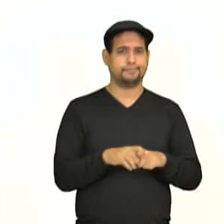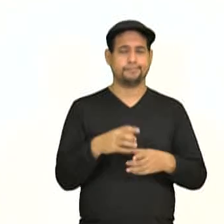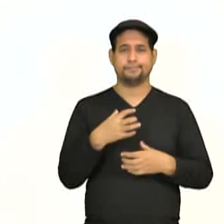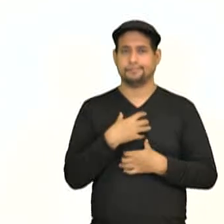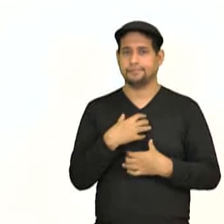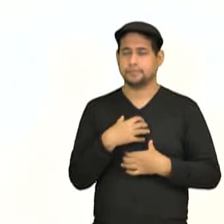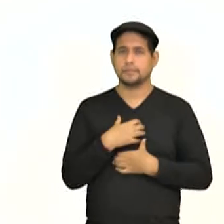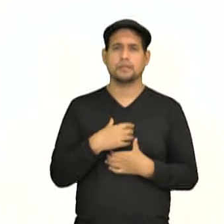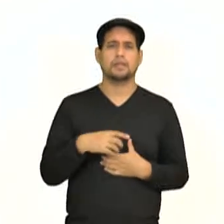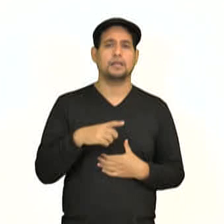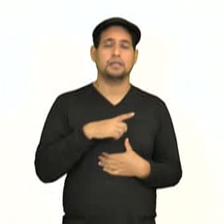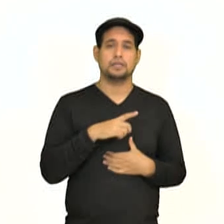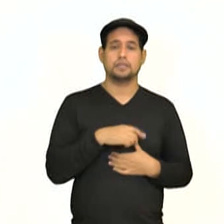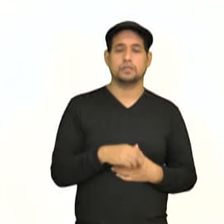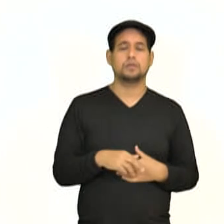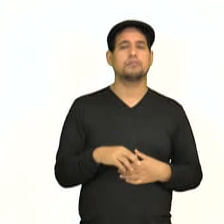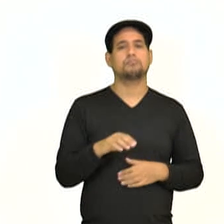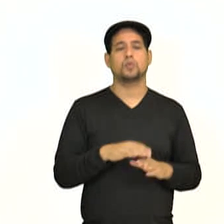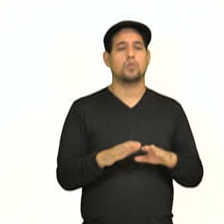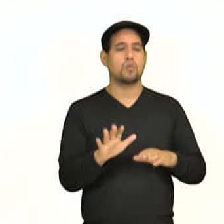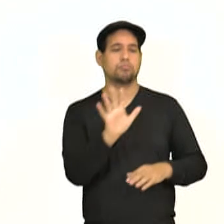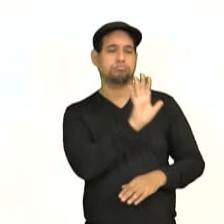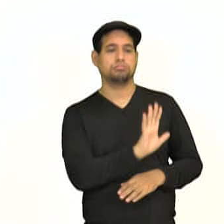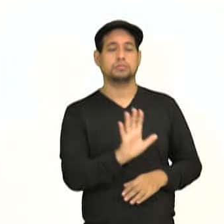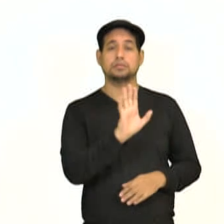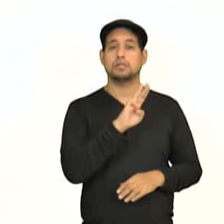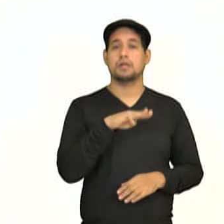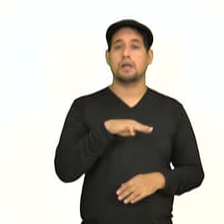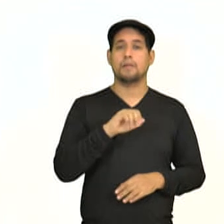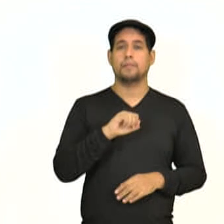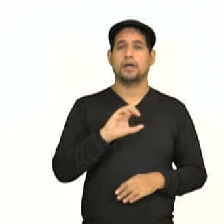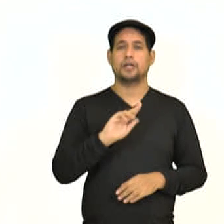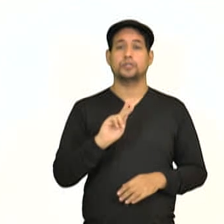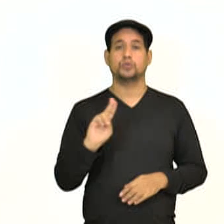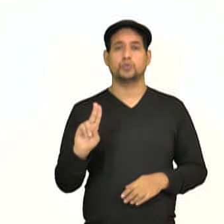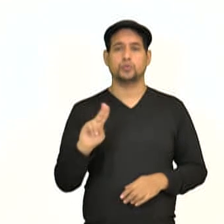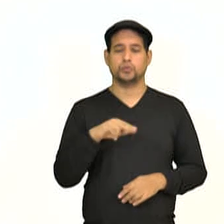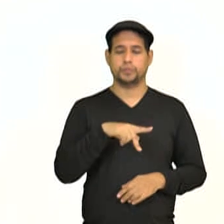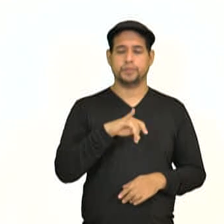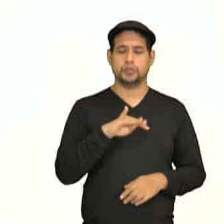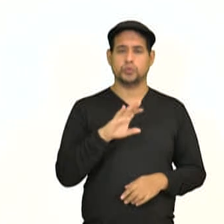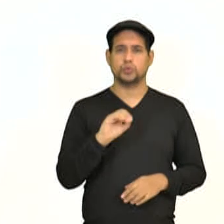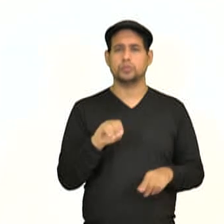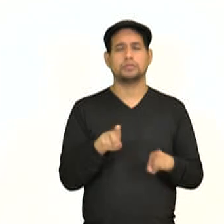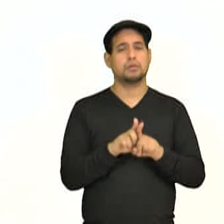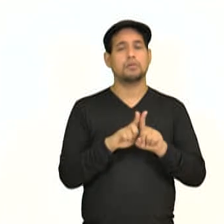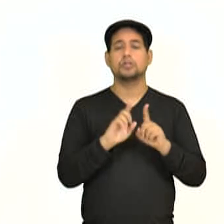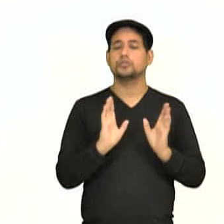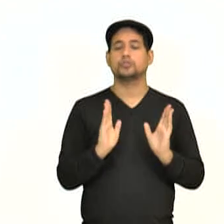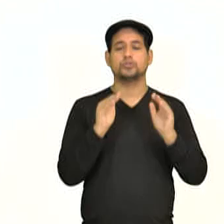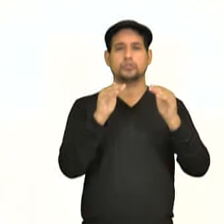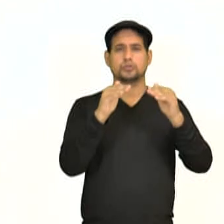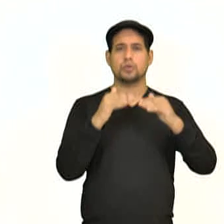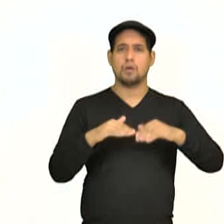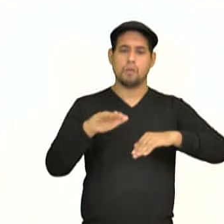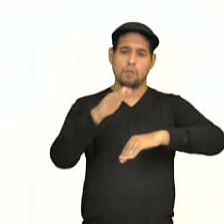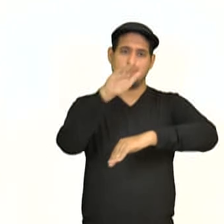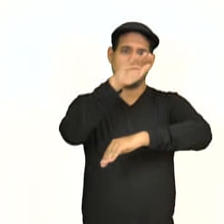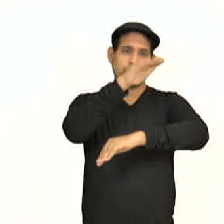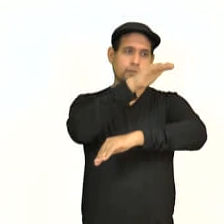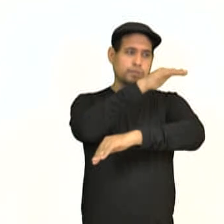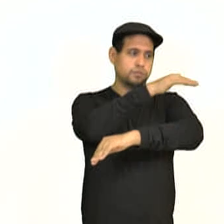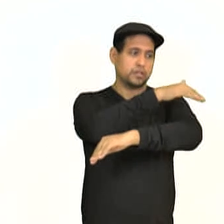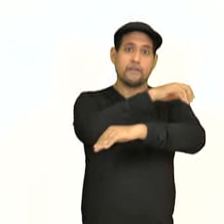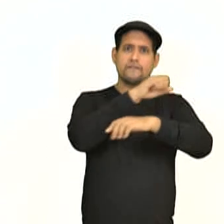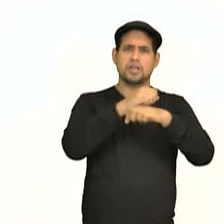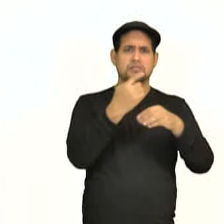situação. Temos aqui a região de Machu Picchu, onde o homem, literalmente no Peru, subiu a região da Cordilheira dos Andes e construiu uma